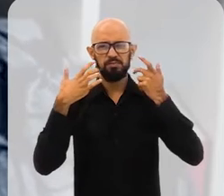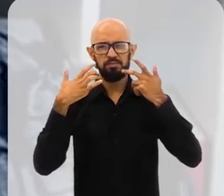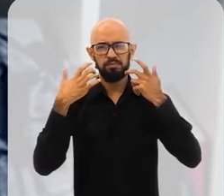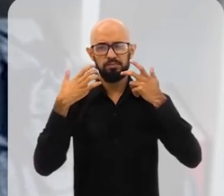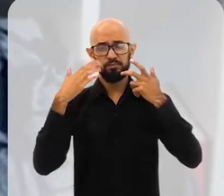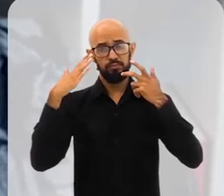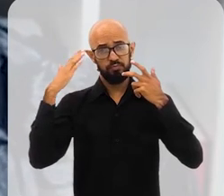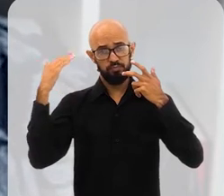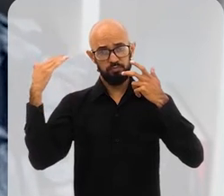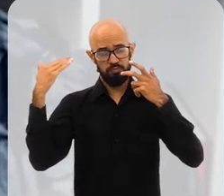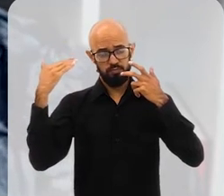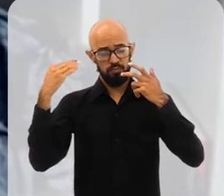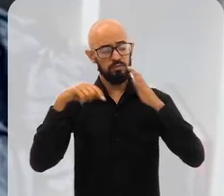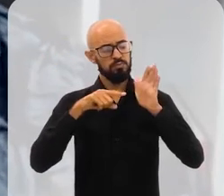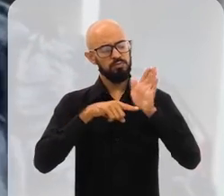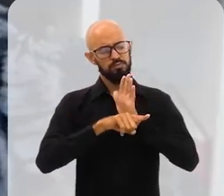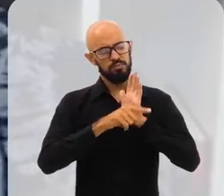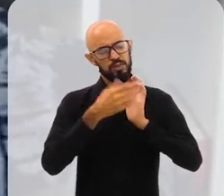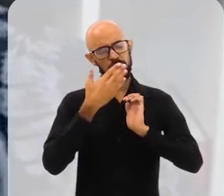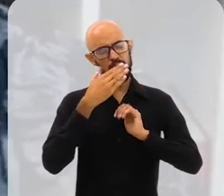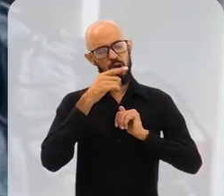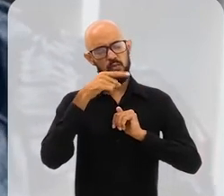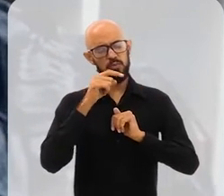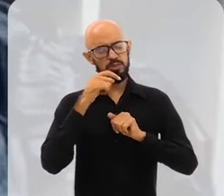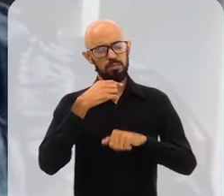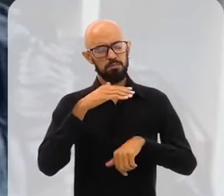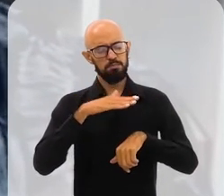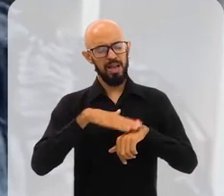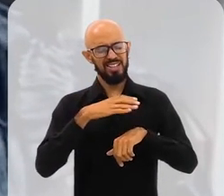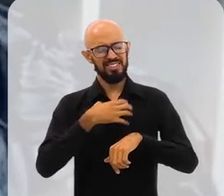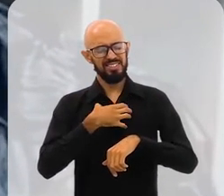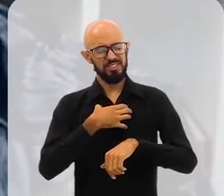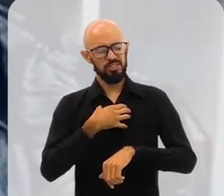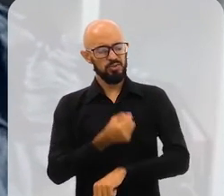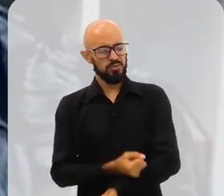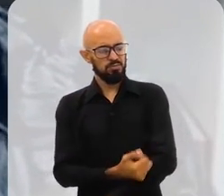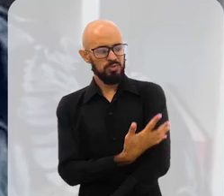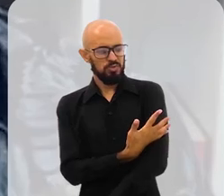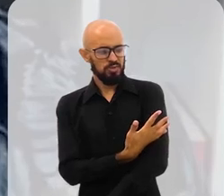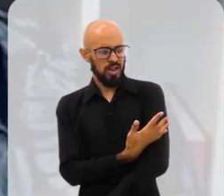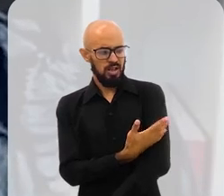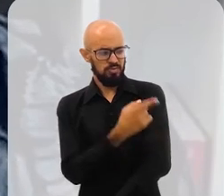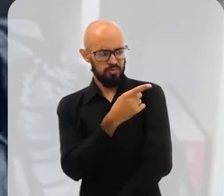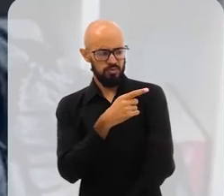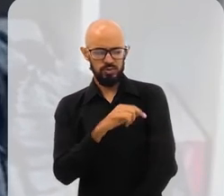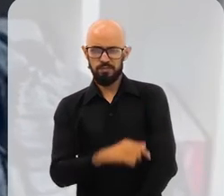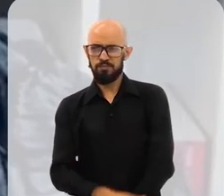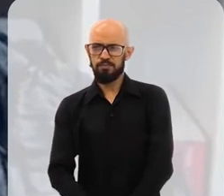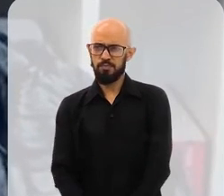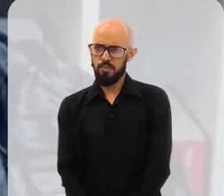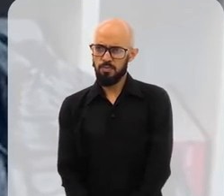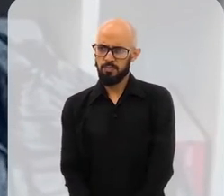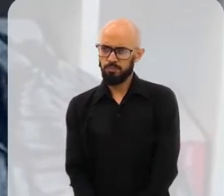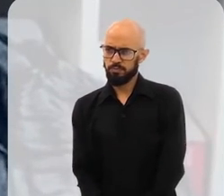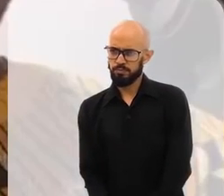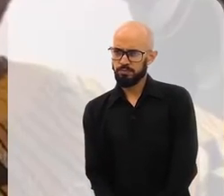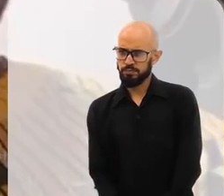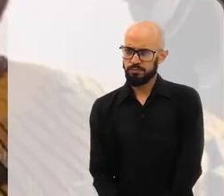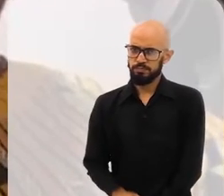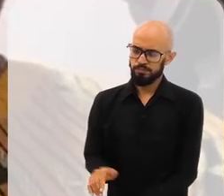peças importantes com qual quais foram aquelas que mais tocaram você pessoalmente